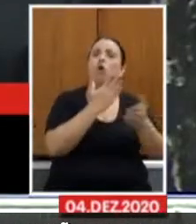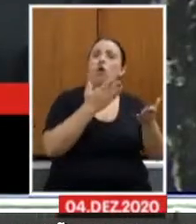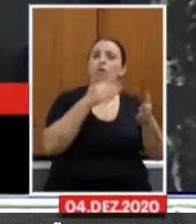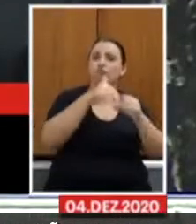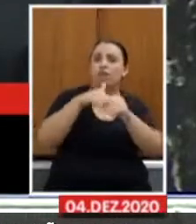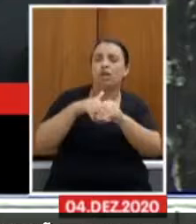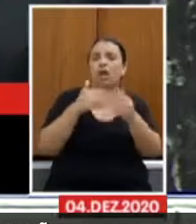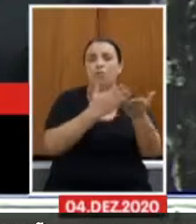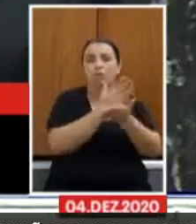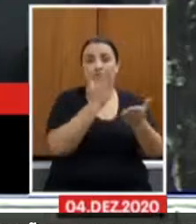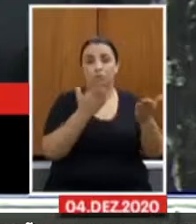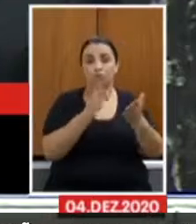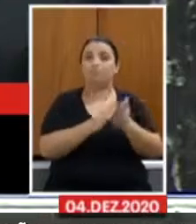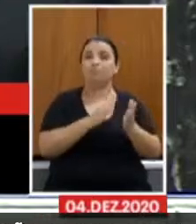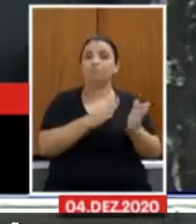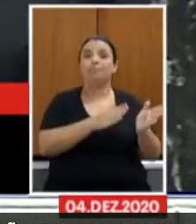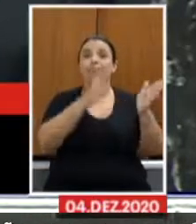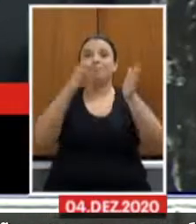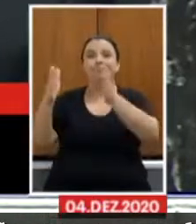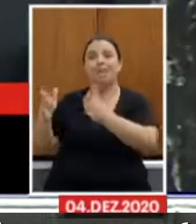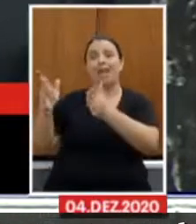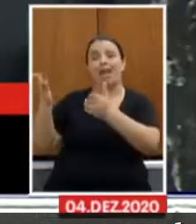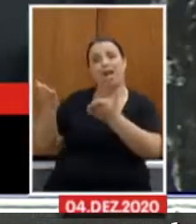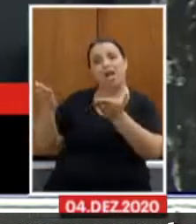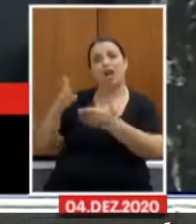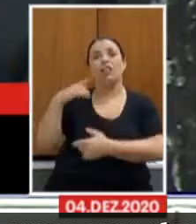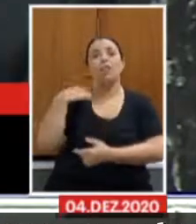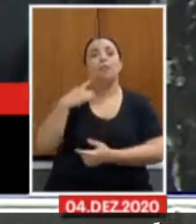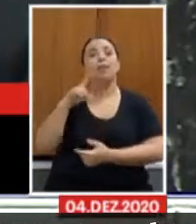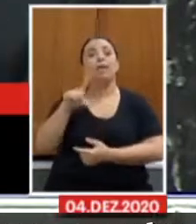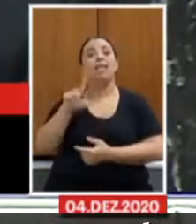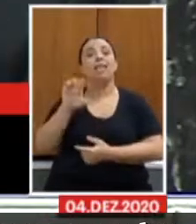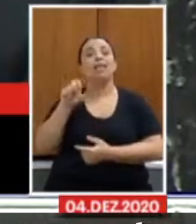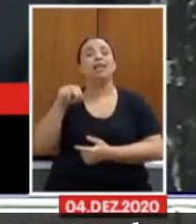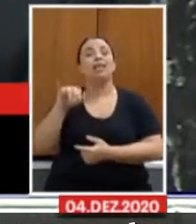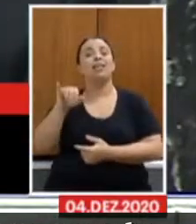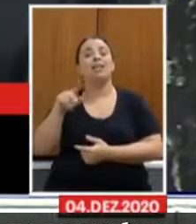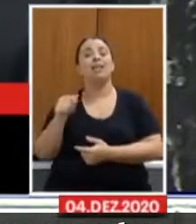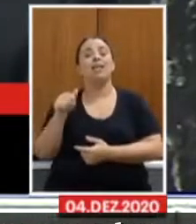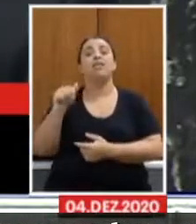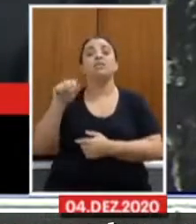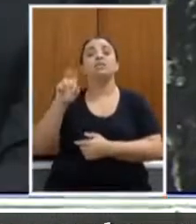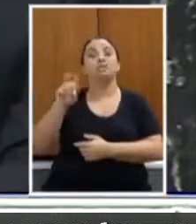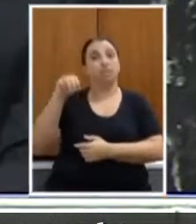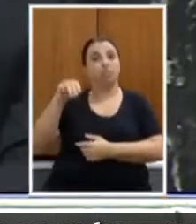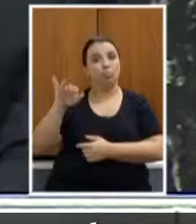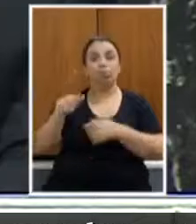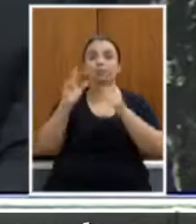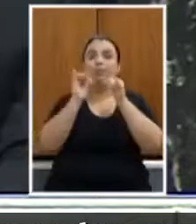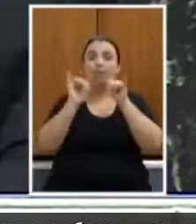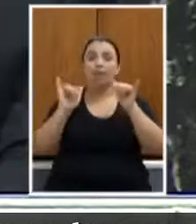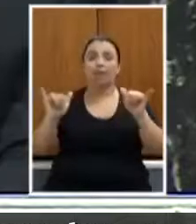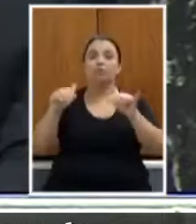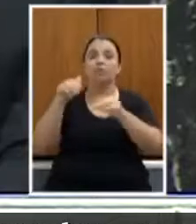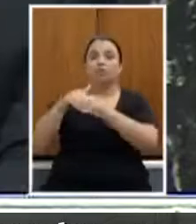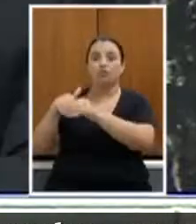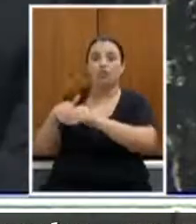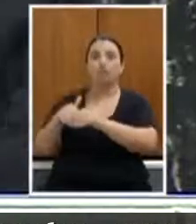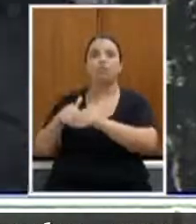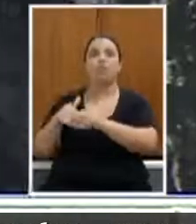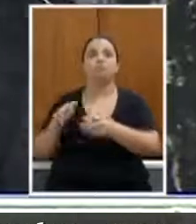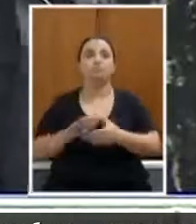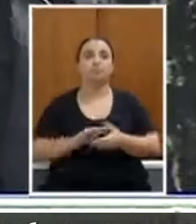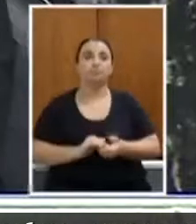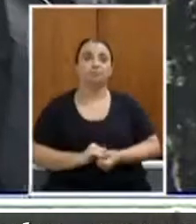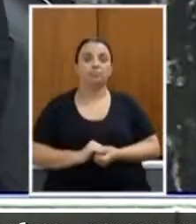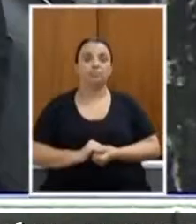palavra agora à deputada Leninha, que terá o prazo de 5 minutos para a declaração de votos. Com a palavra, deputada Leninha.